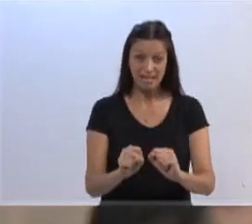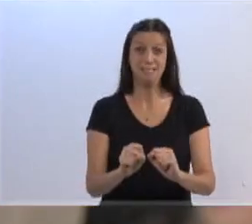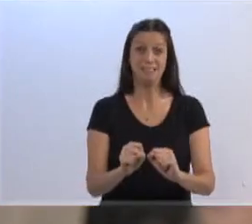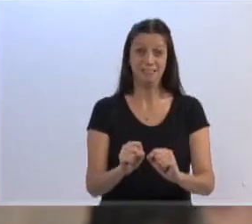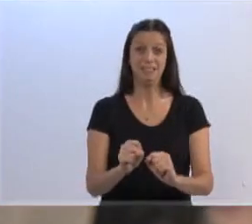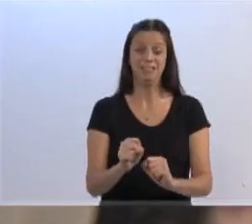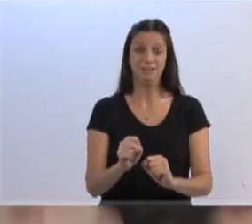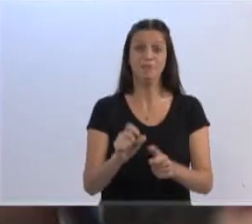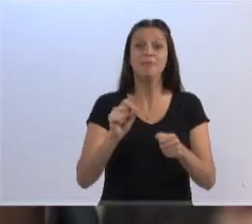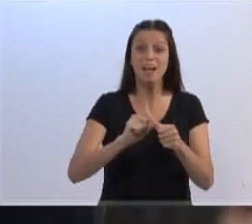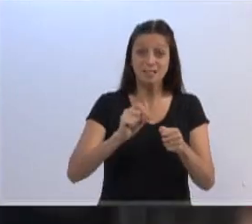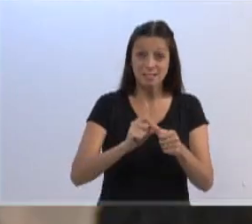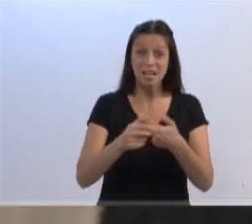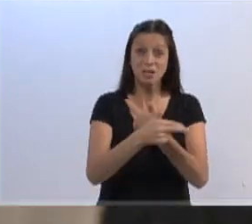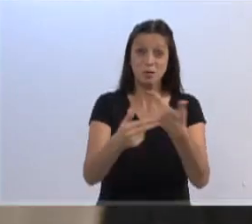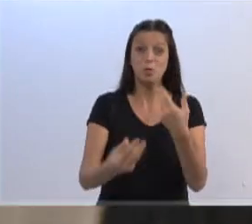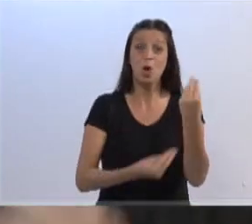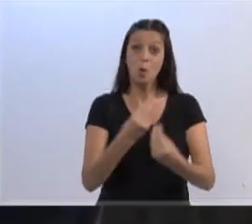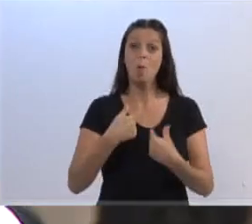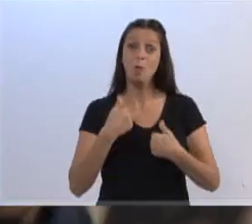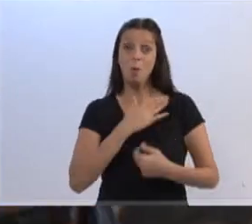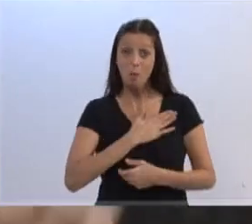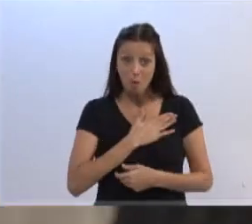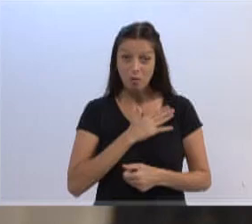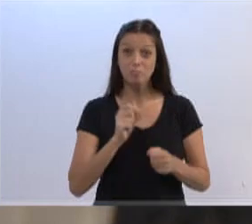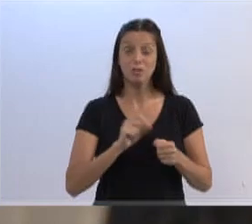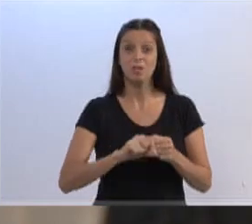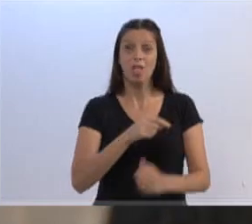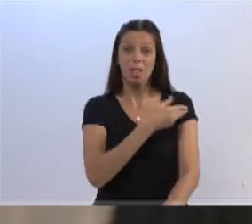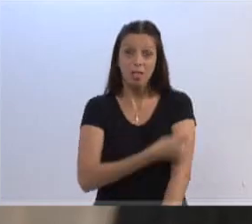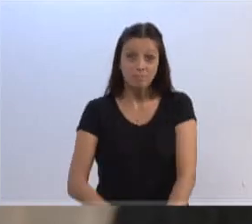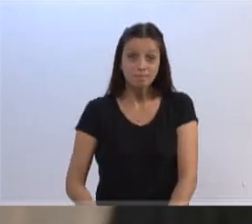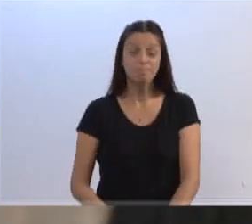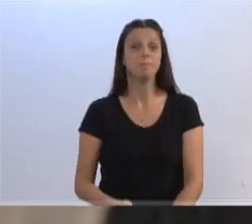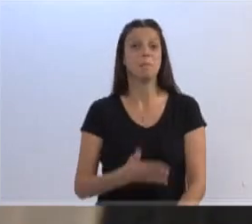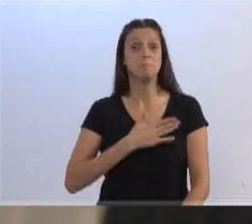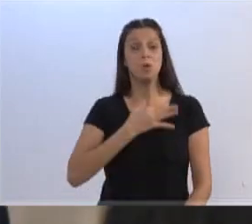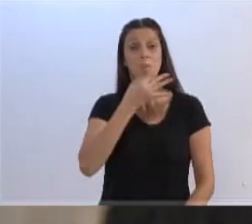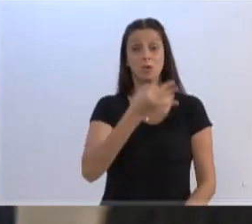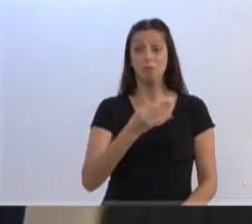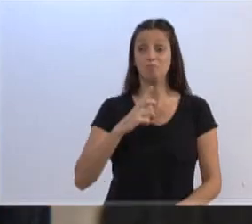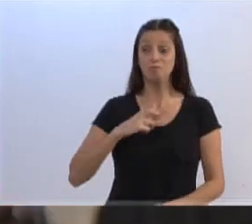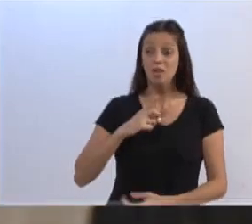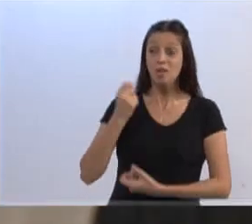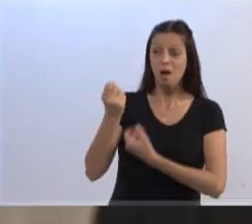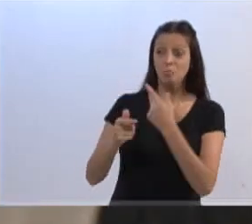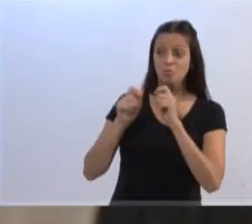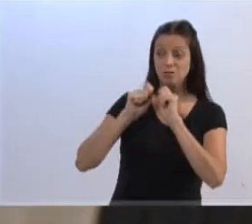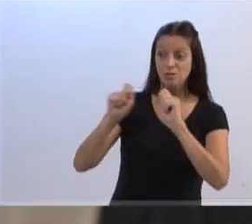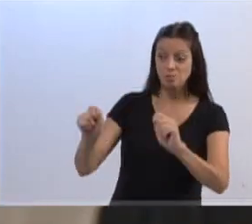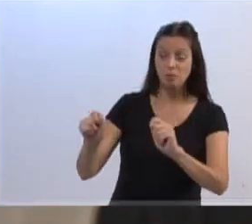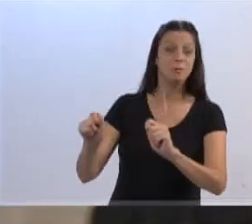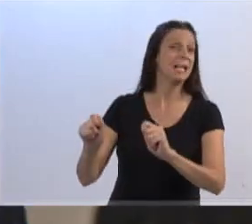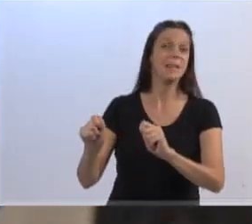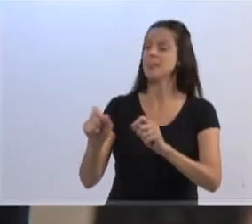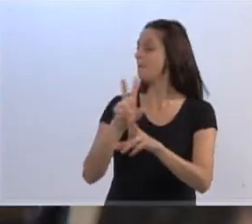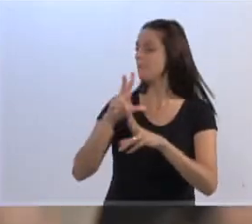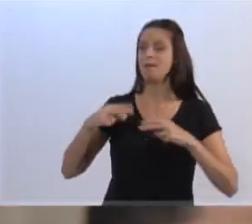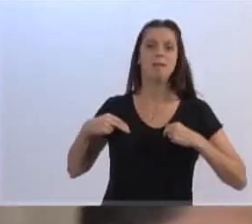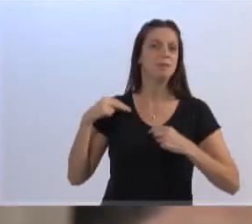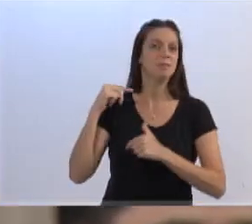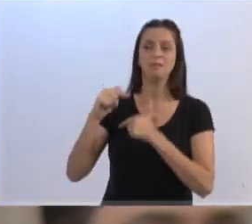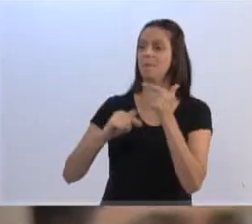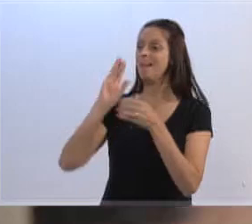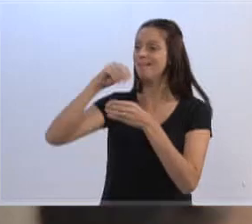as coisas da minha vida, tem muito assessor aí que dentro dessa casa não deveria nem pisar. Porque não tem respeito pelo vereador da casa e nem do